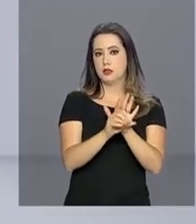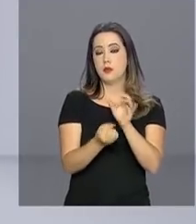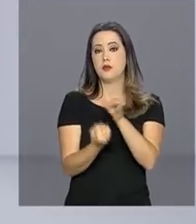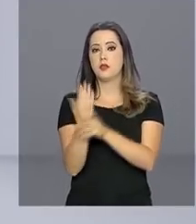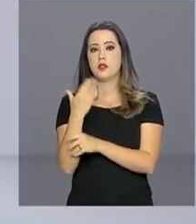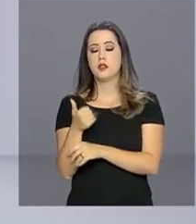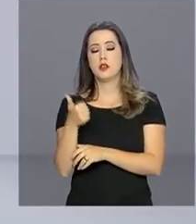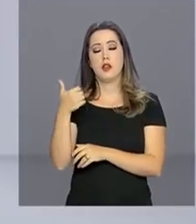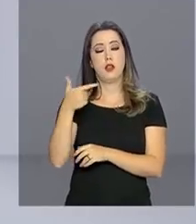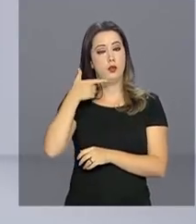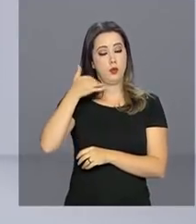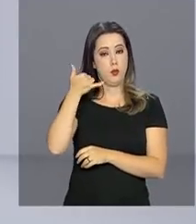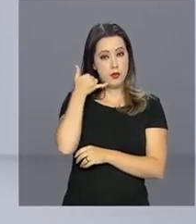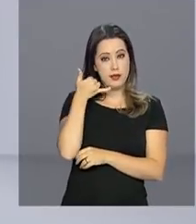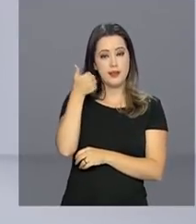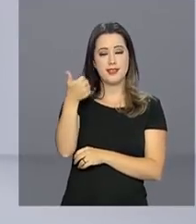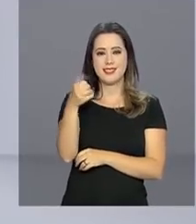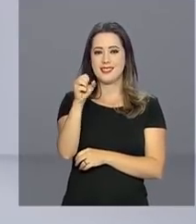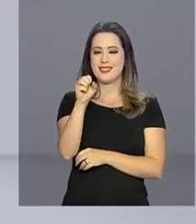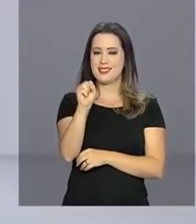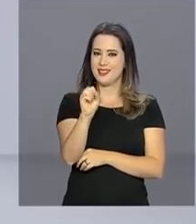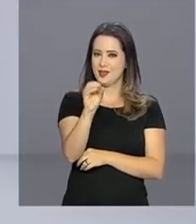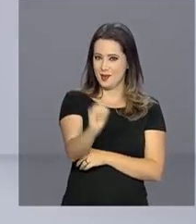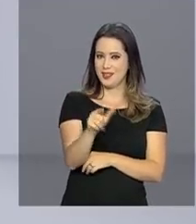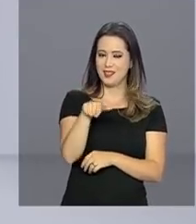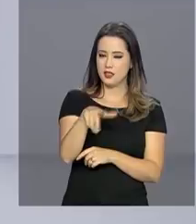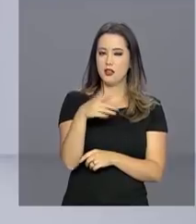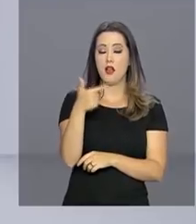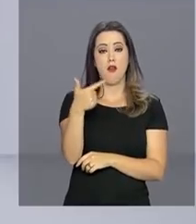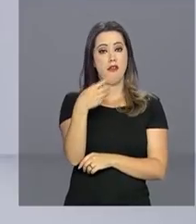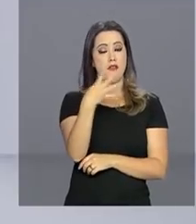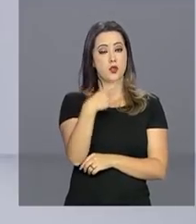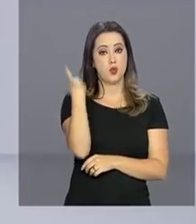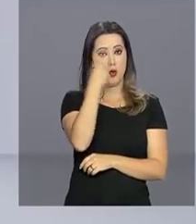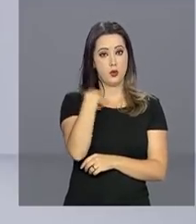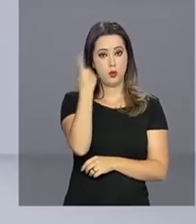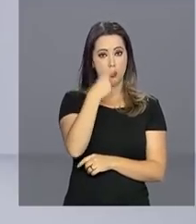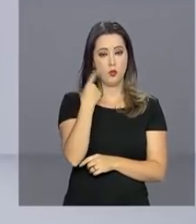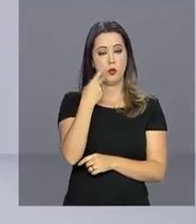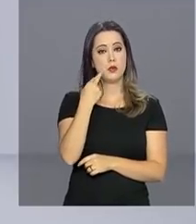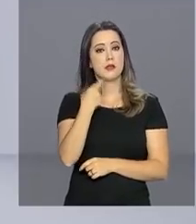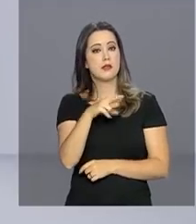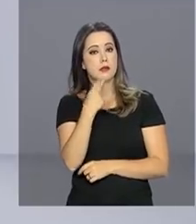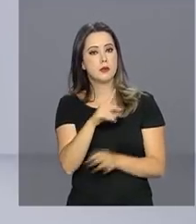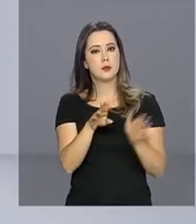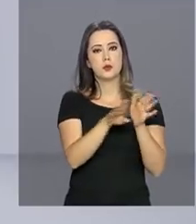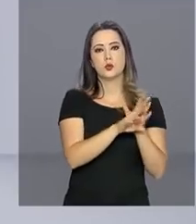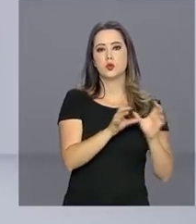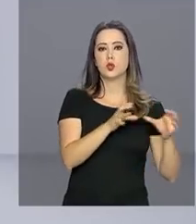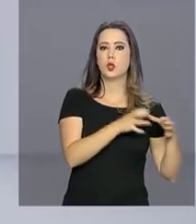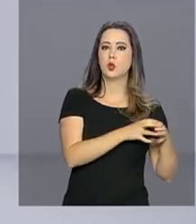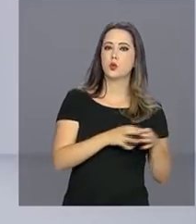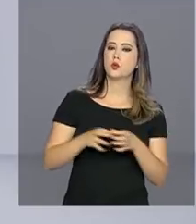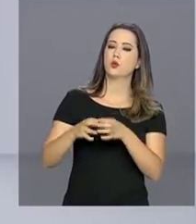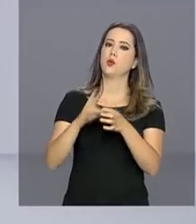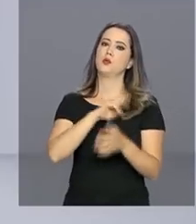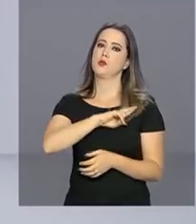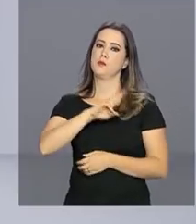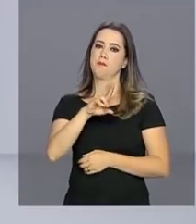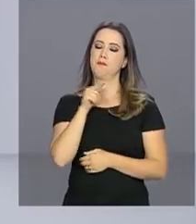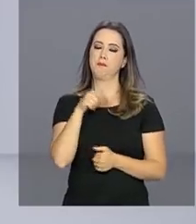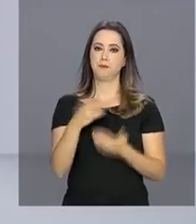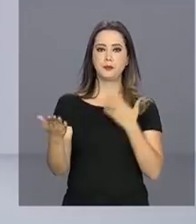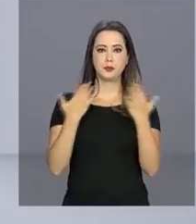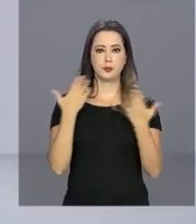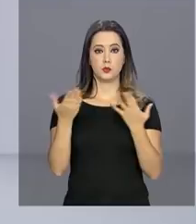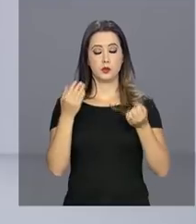que funciona 24 horas e por onde grande parte das denúncias chegam aos órgãos competentes. O balanço divulgado hoje